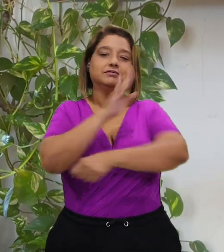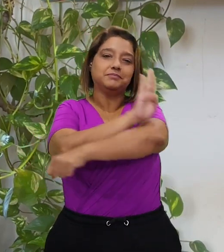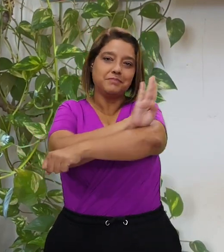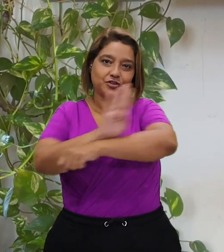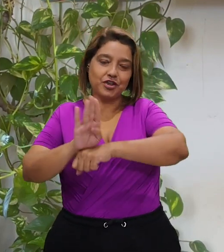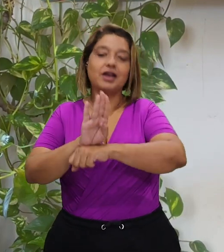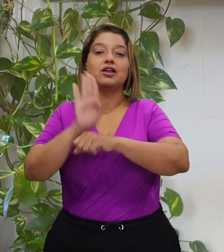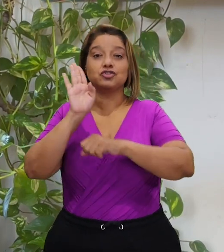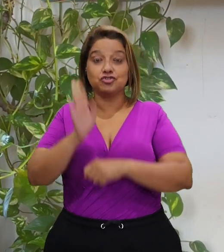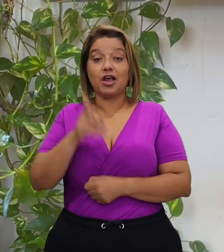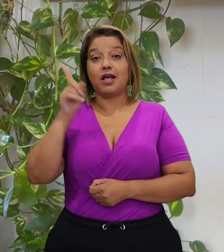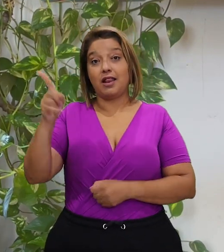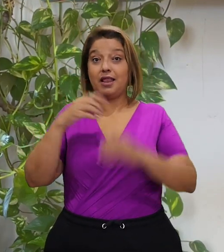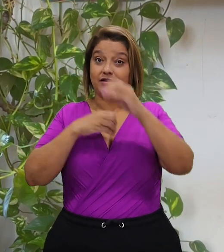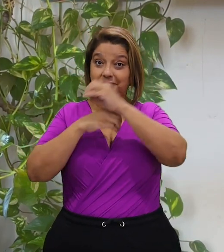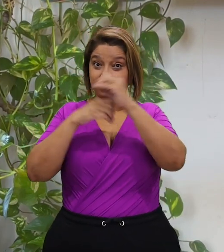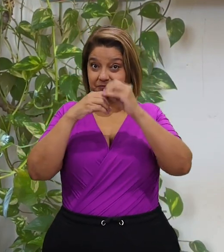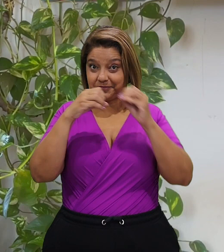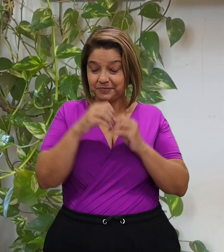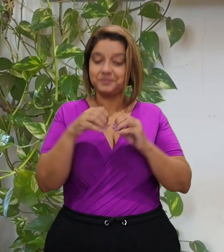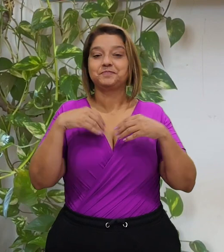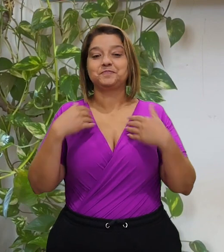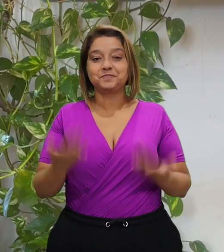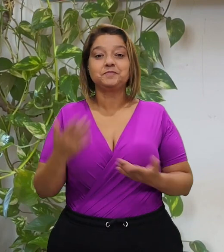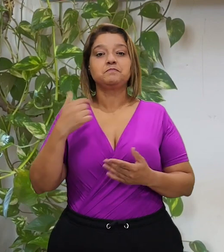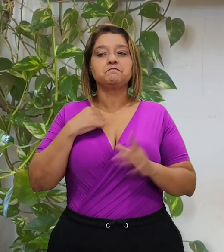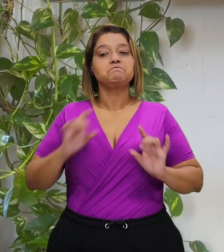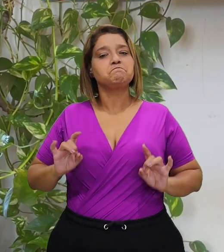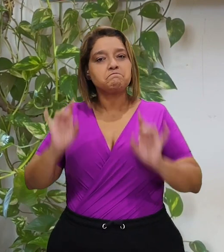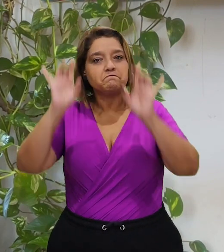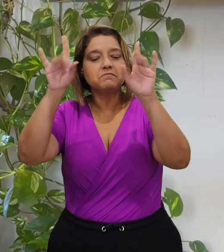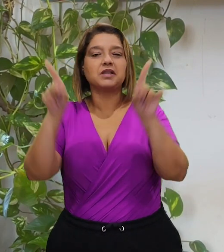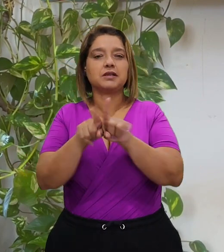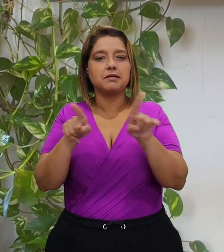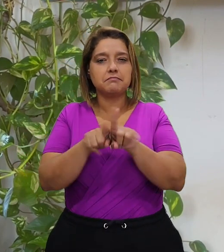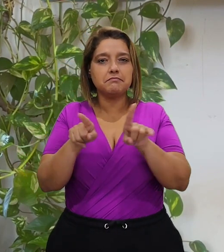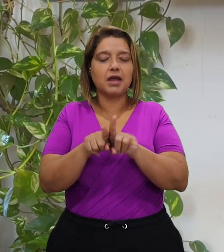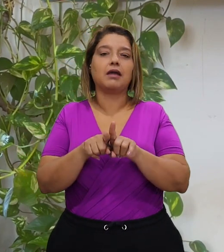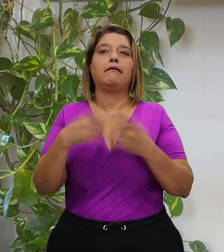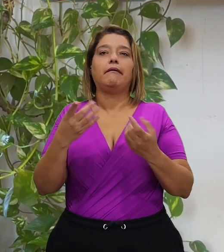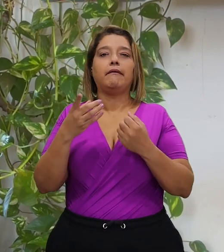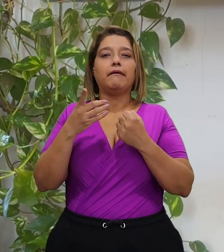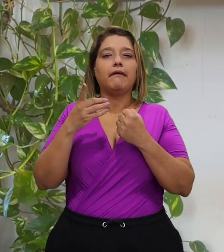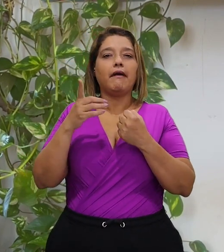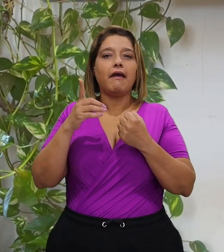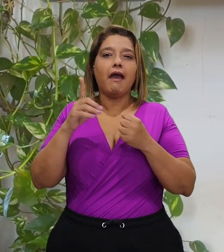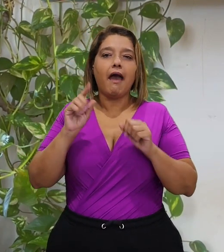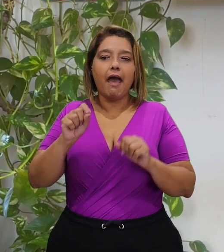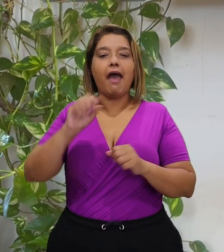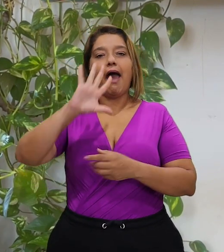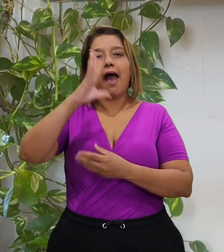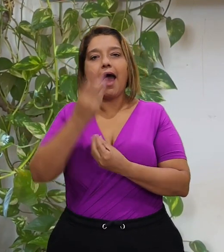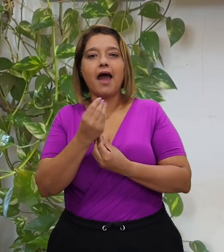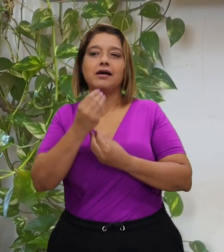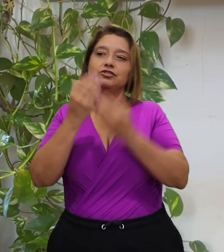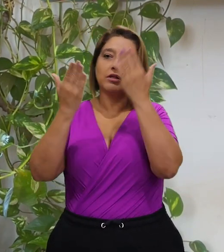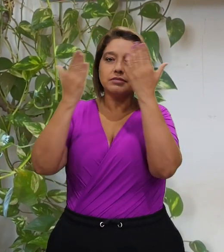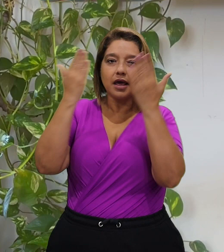fiz, então, o bacharel em artes visuais na Federal. Depois eu fiz algumas especializações,